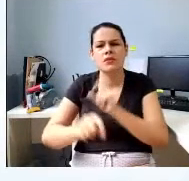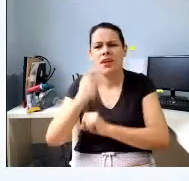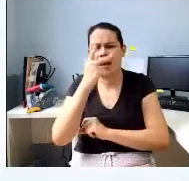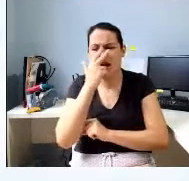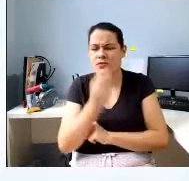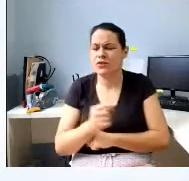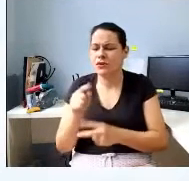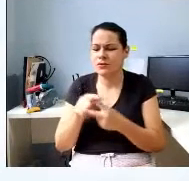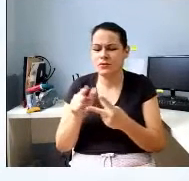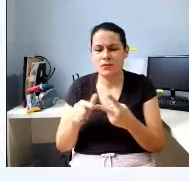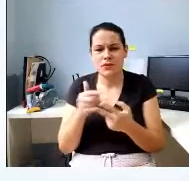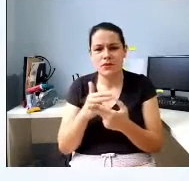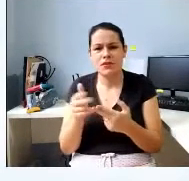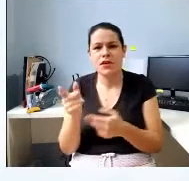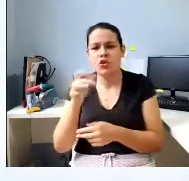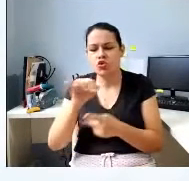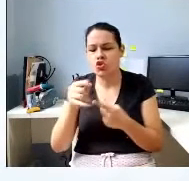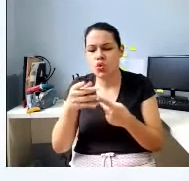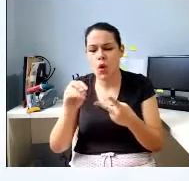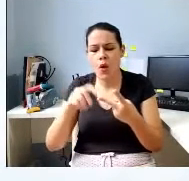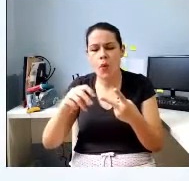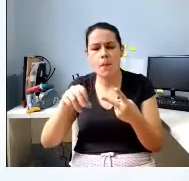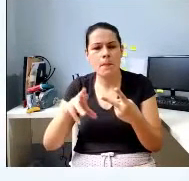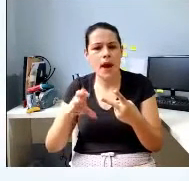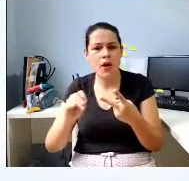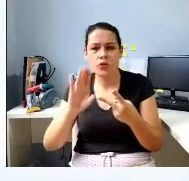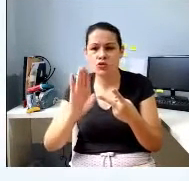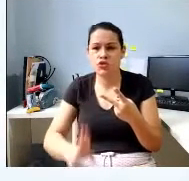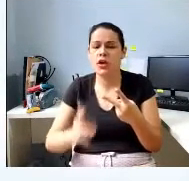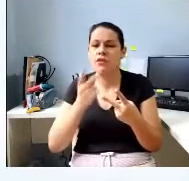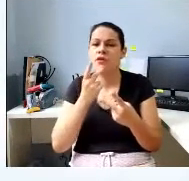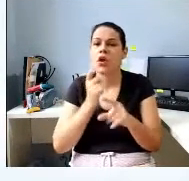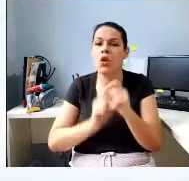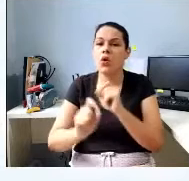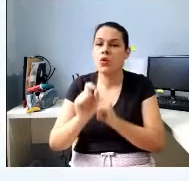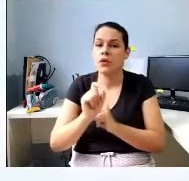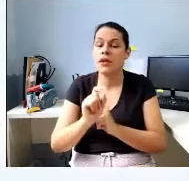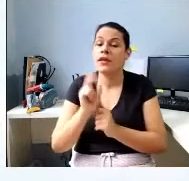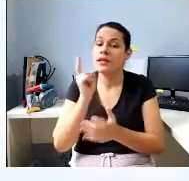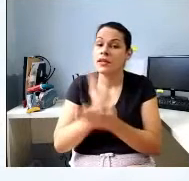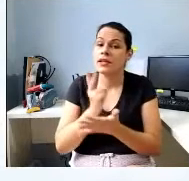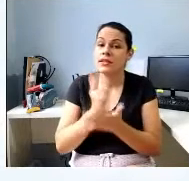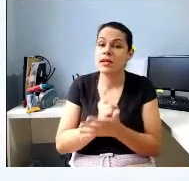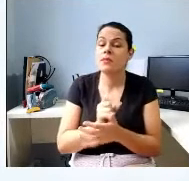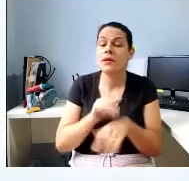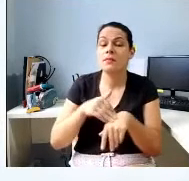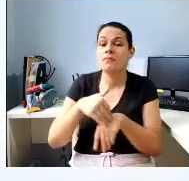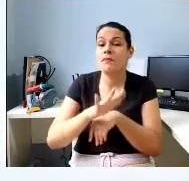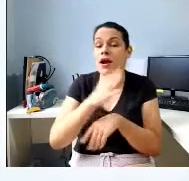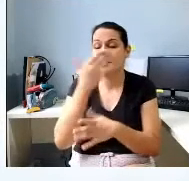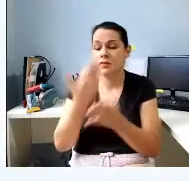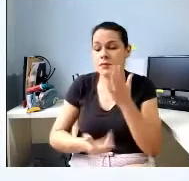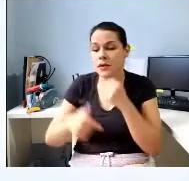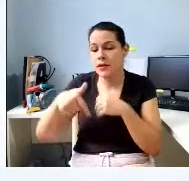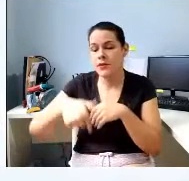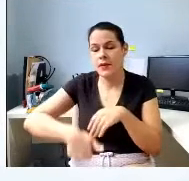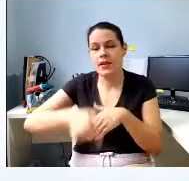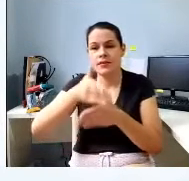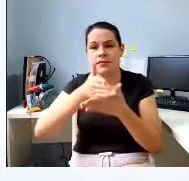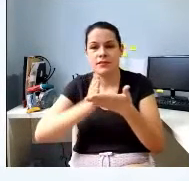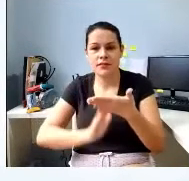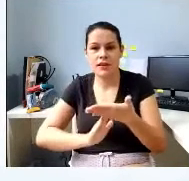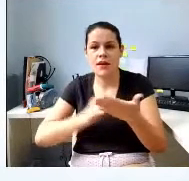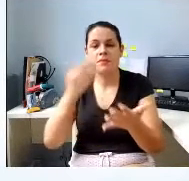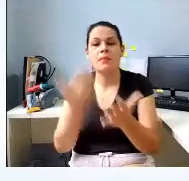unânimes, né, o João e o Marcos, em dizer que foi um dos grandes derrotados dessa eleição foi o